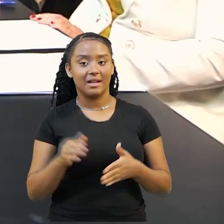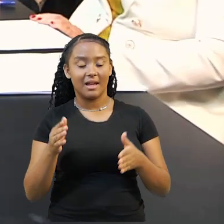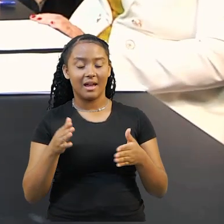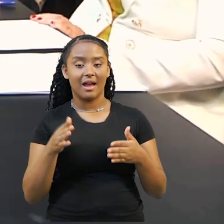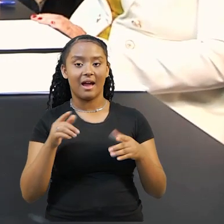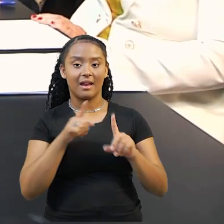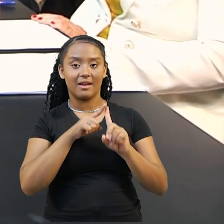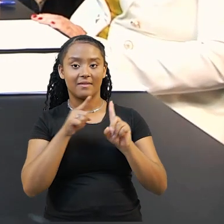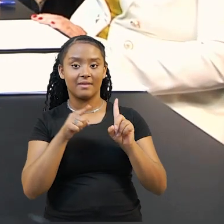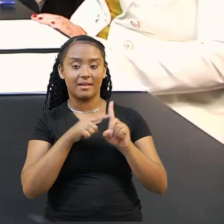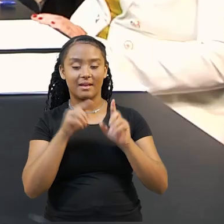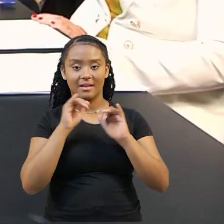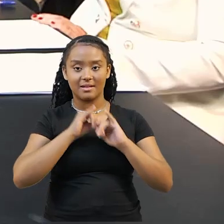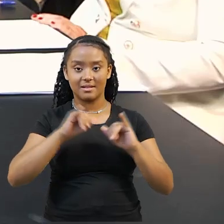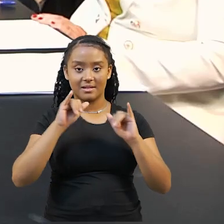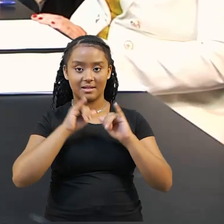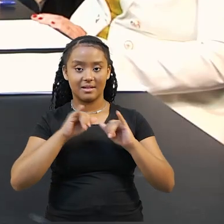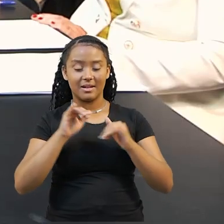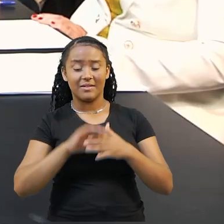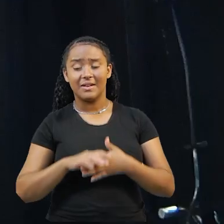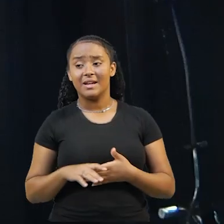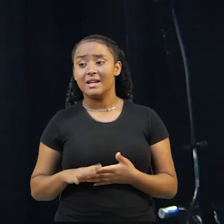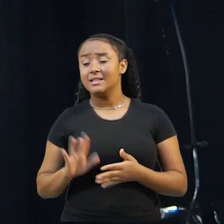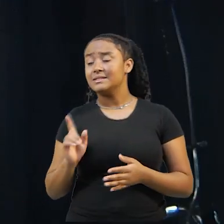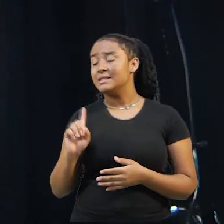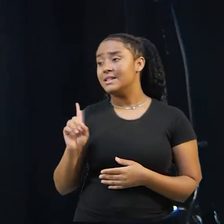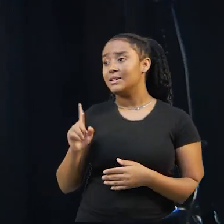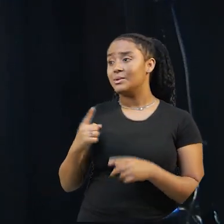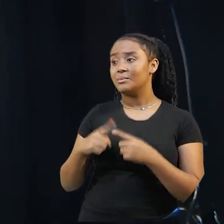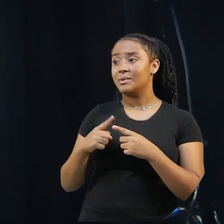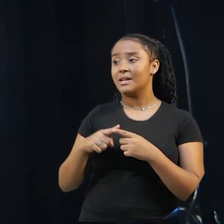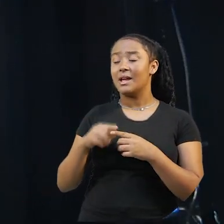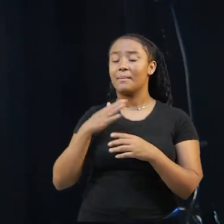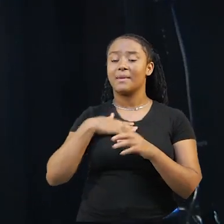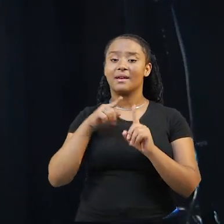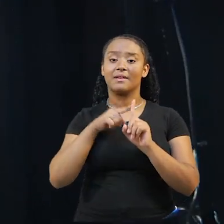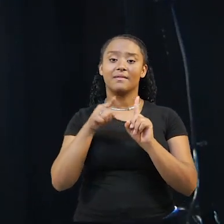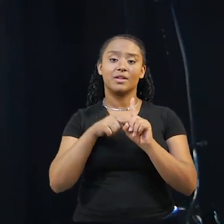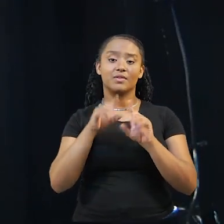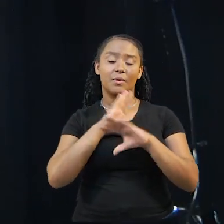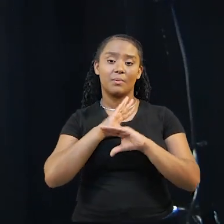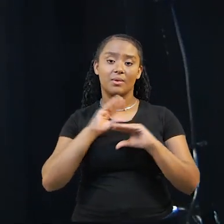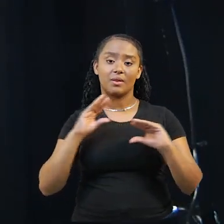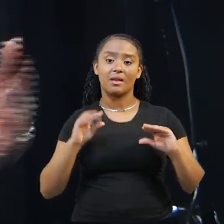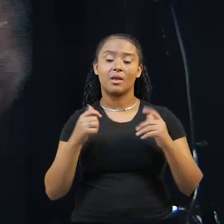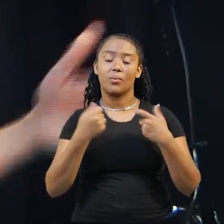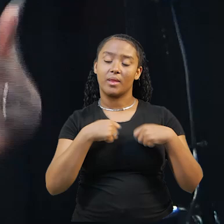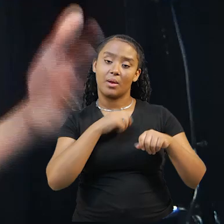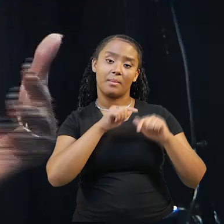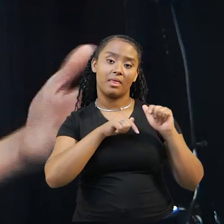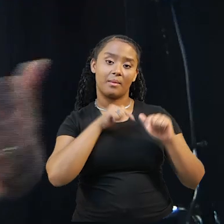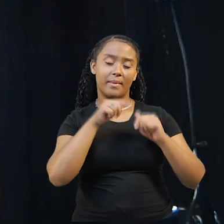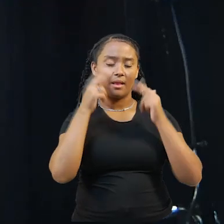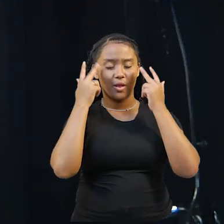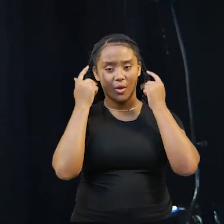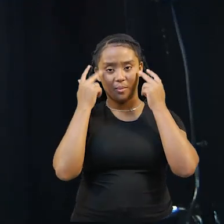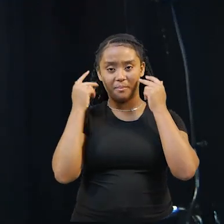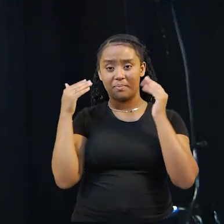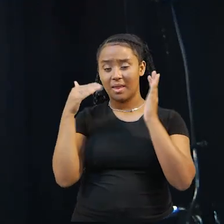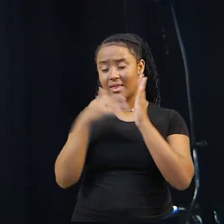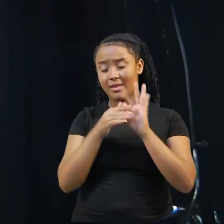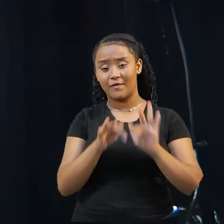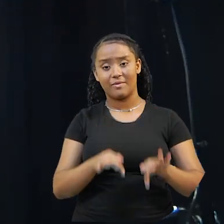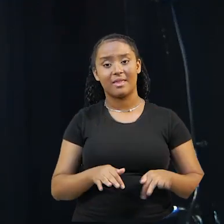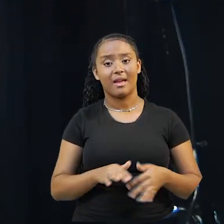e a campanha? Foi e não foi, porque minha gravidez foi muito tranquila, então foi possível trabalhar normalmente